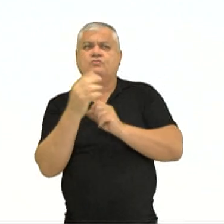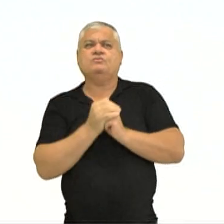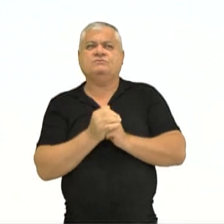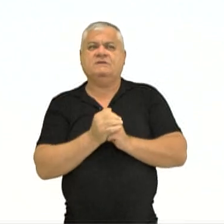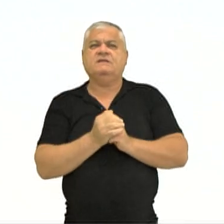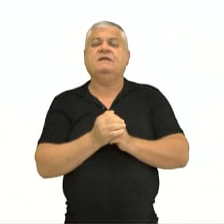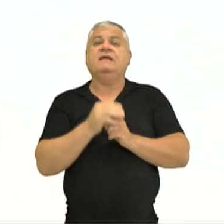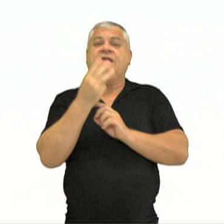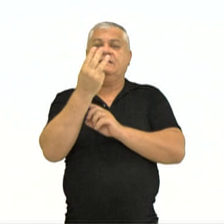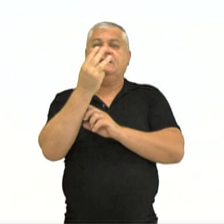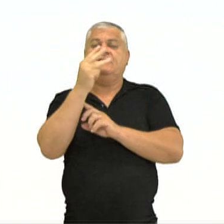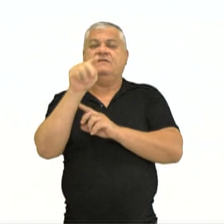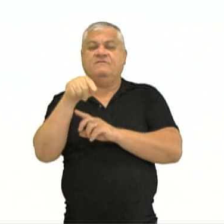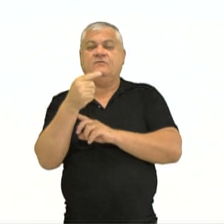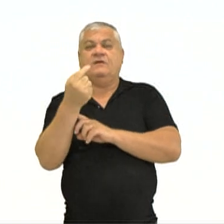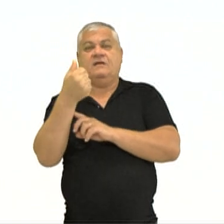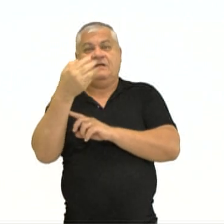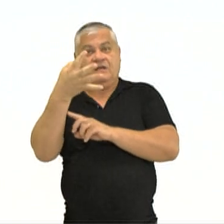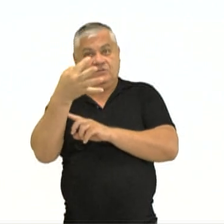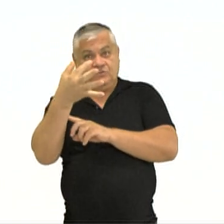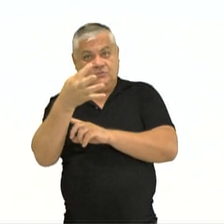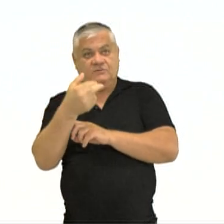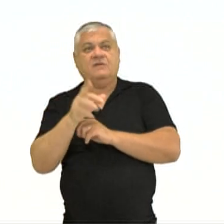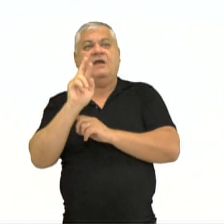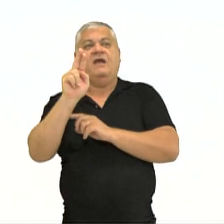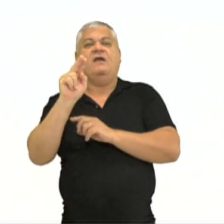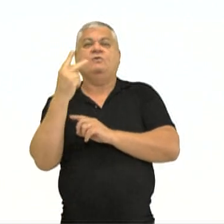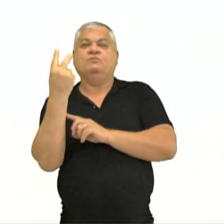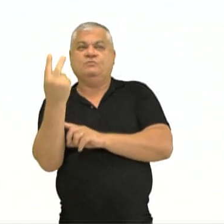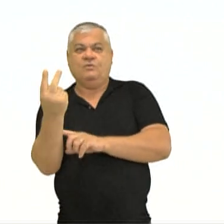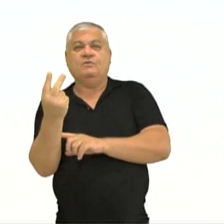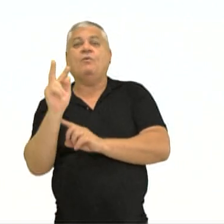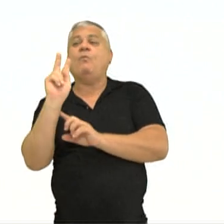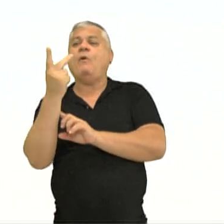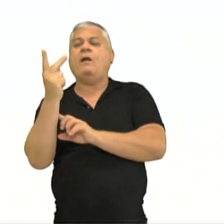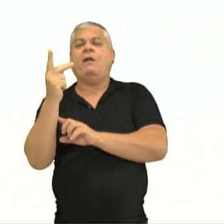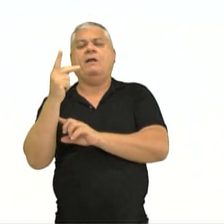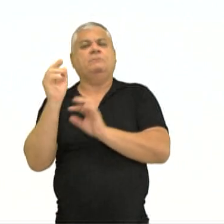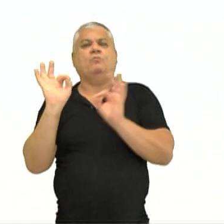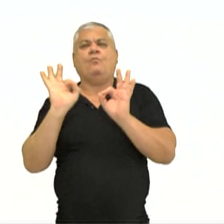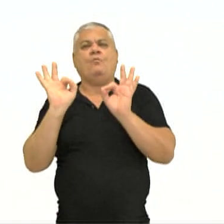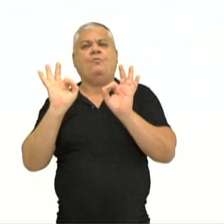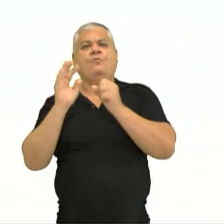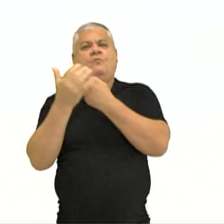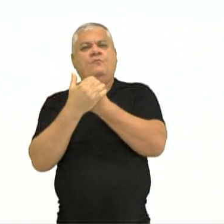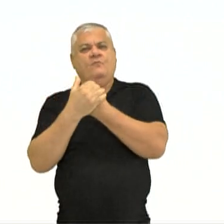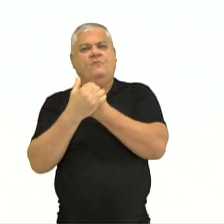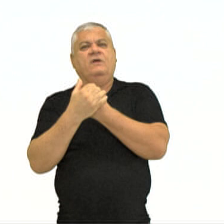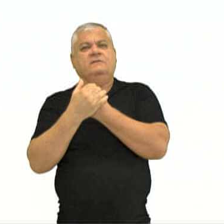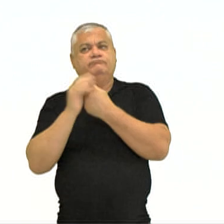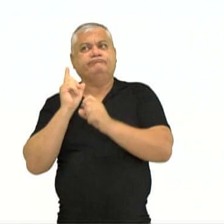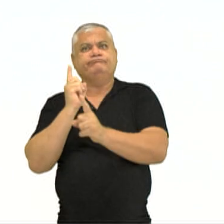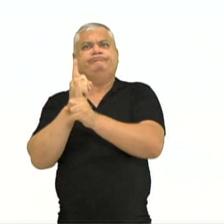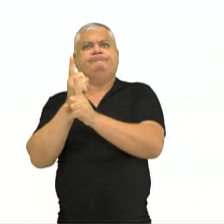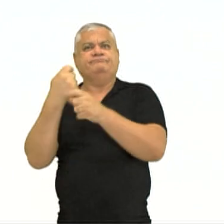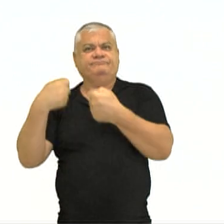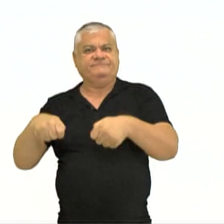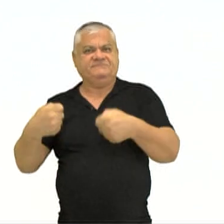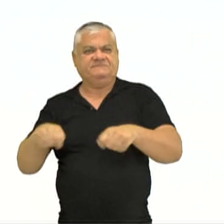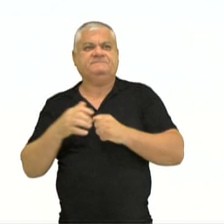que é 3,14, o raio eu já tenho, que é 2, e o h, que é exatamente a minha incógnita,